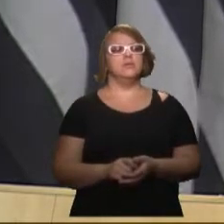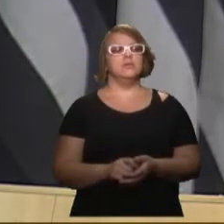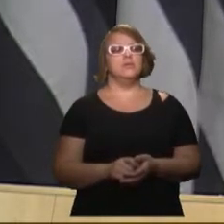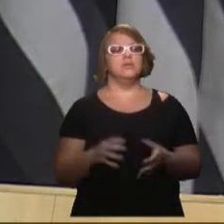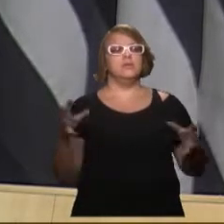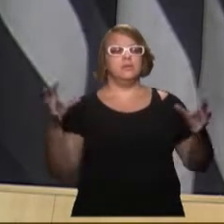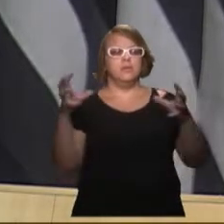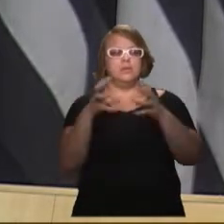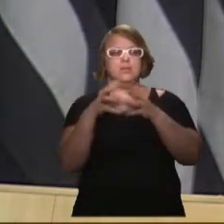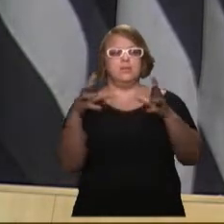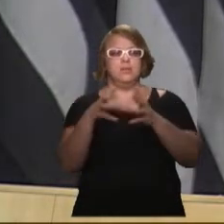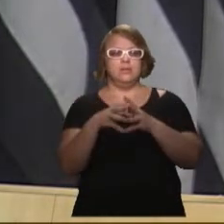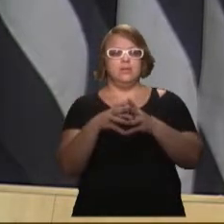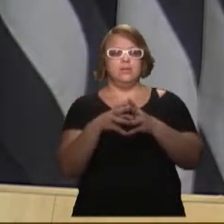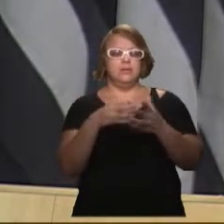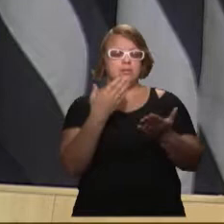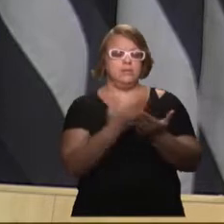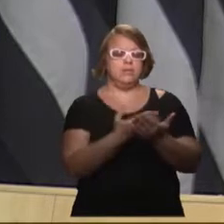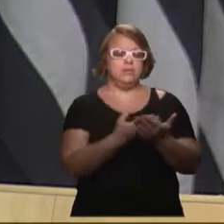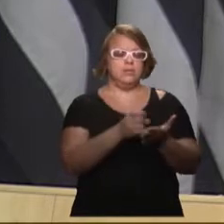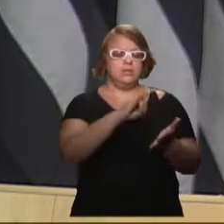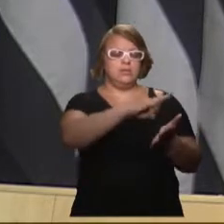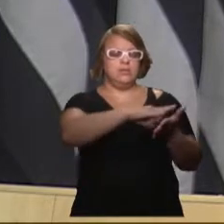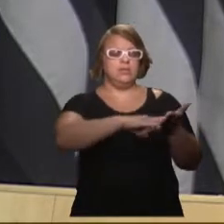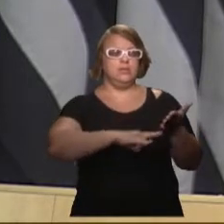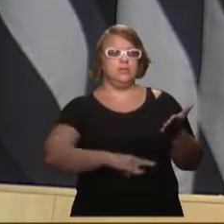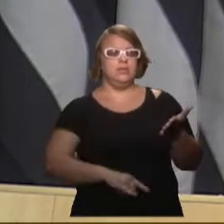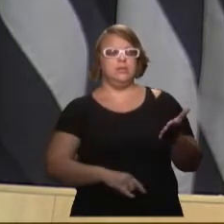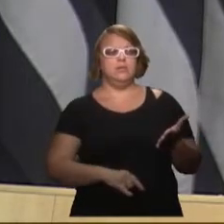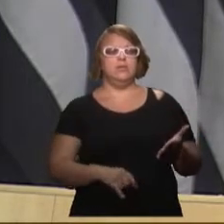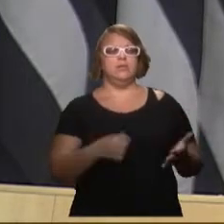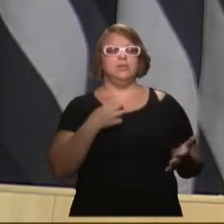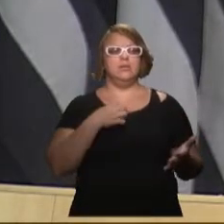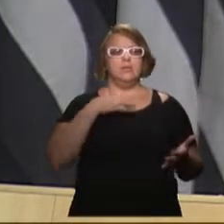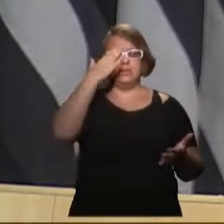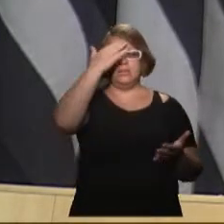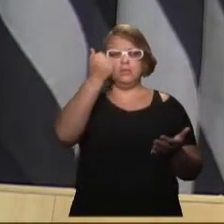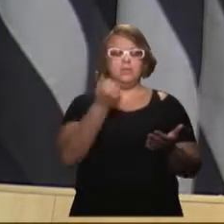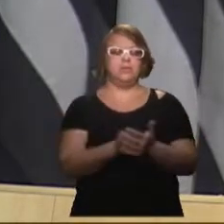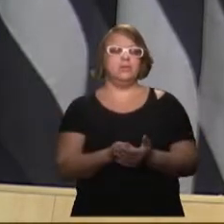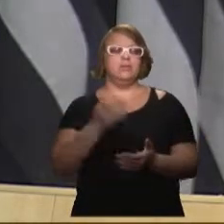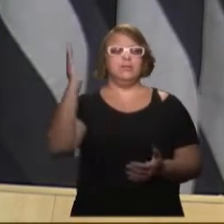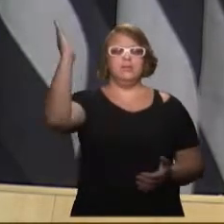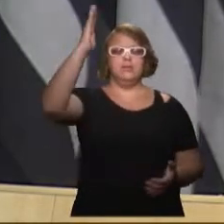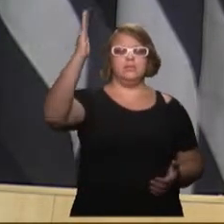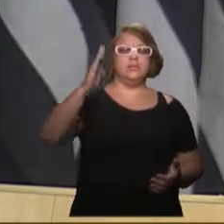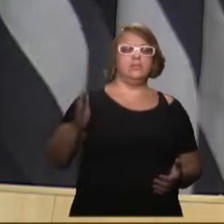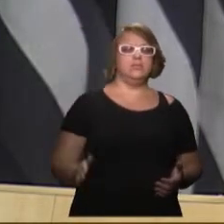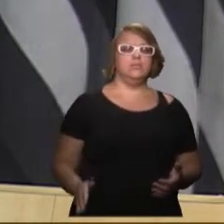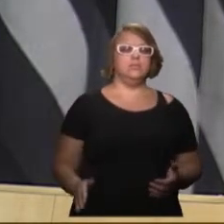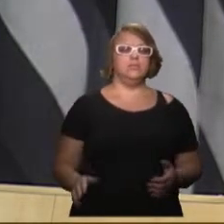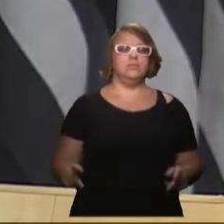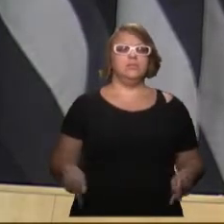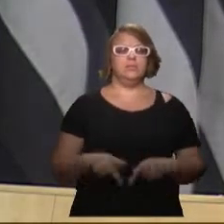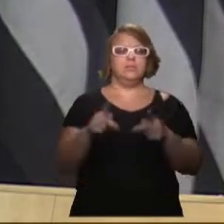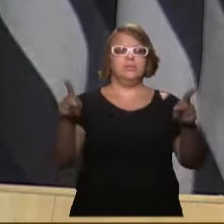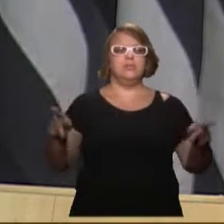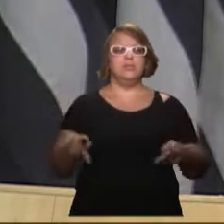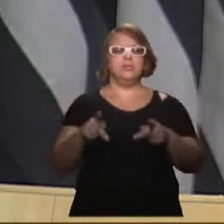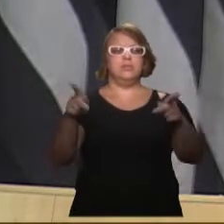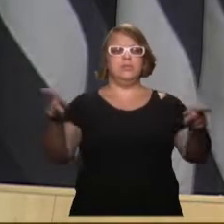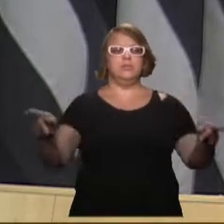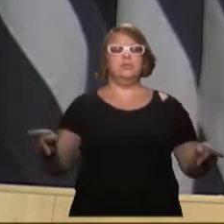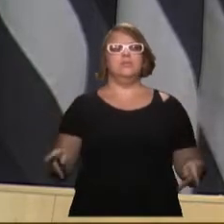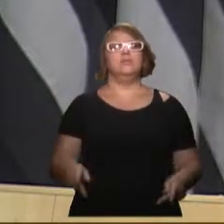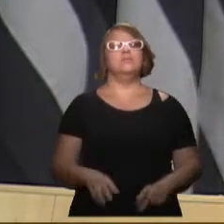né? E eu acredito no brasileiro, acredito no nosso povo, e é